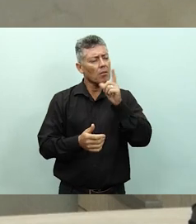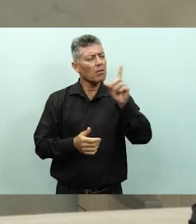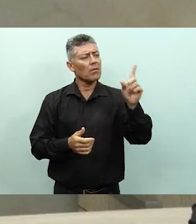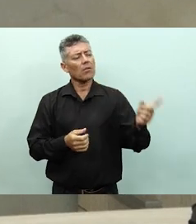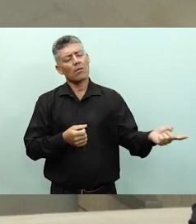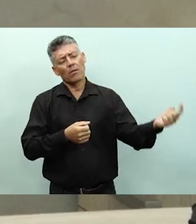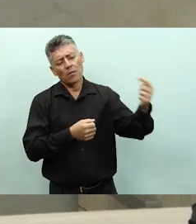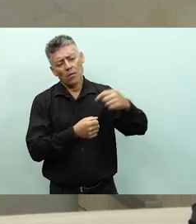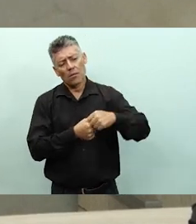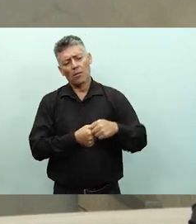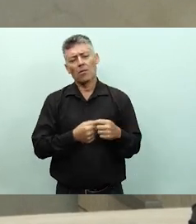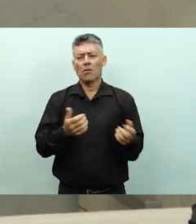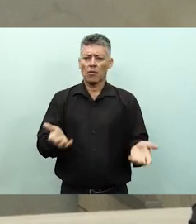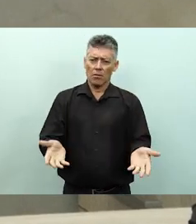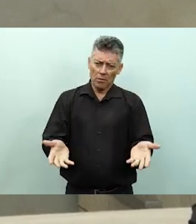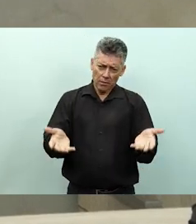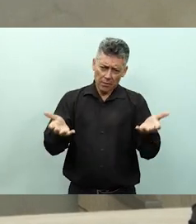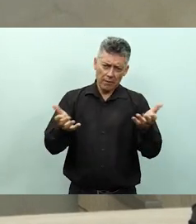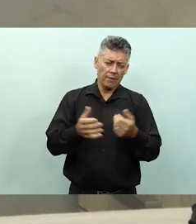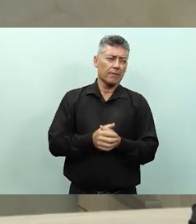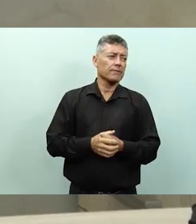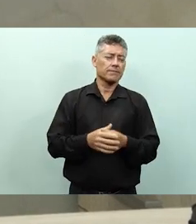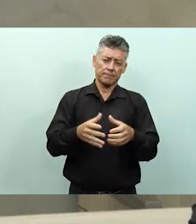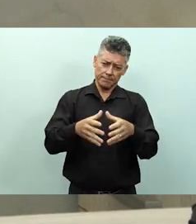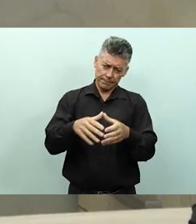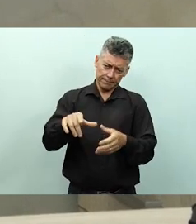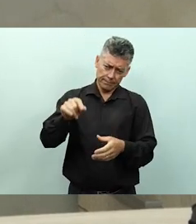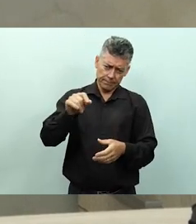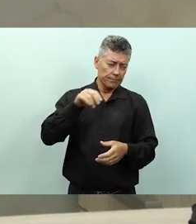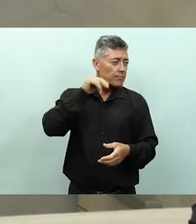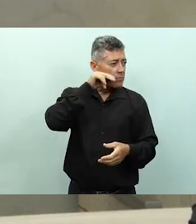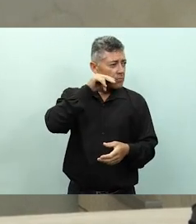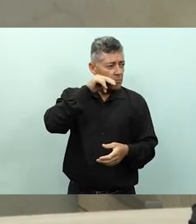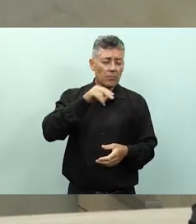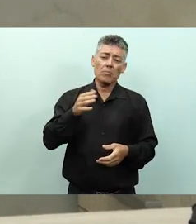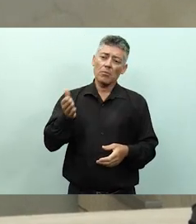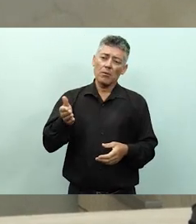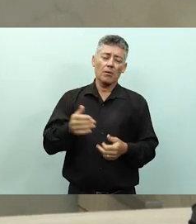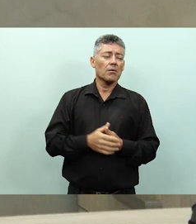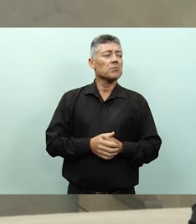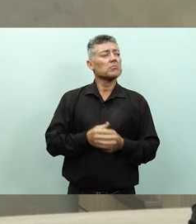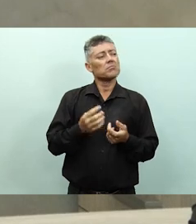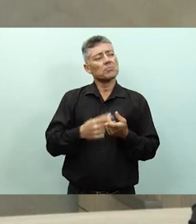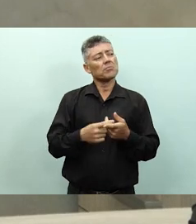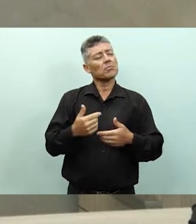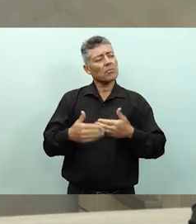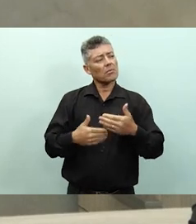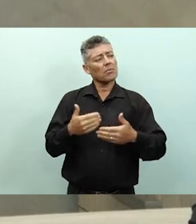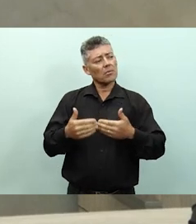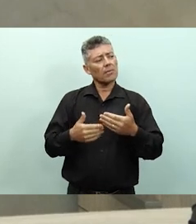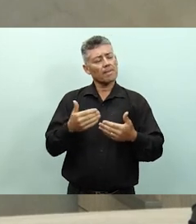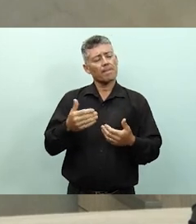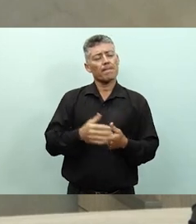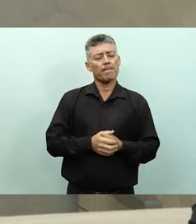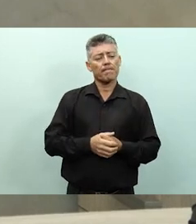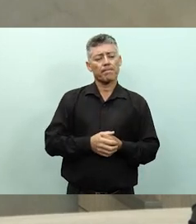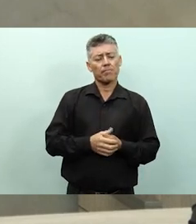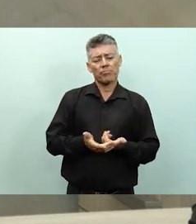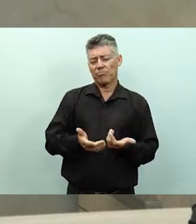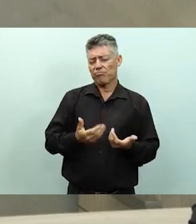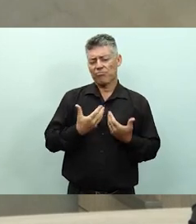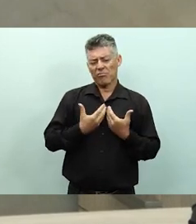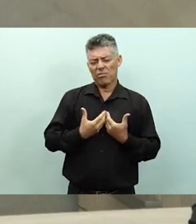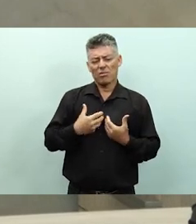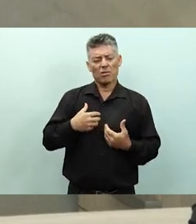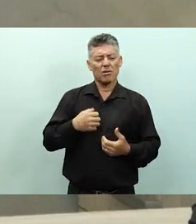recuperando, digamos assim, o seu prestígio junto ao eleitorado natalense, que vinha, né, um pouco